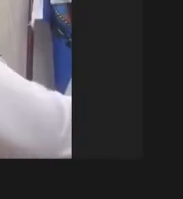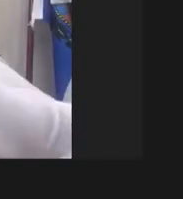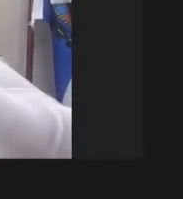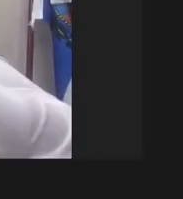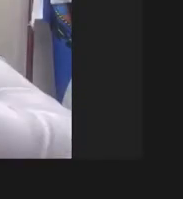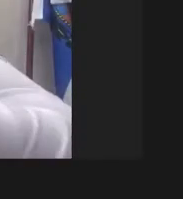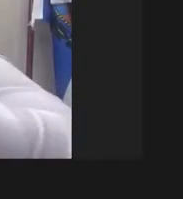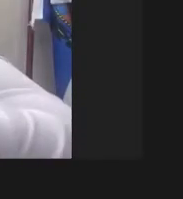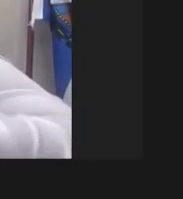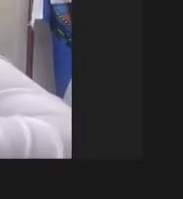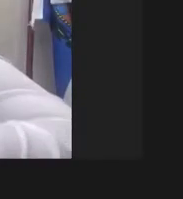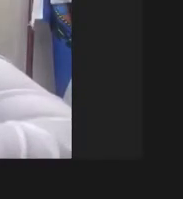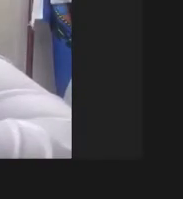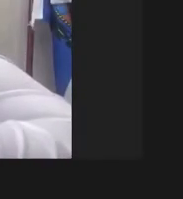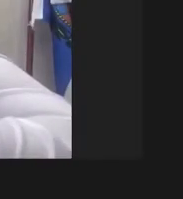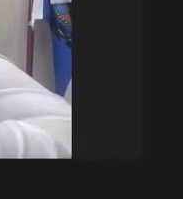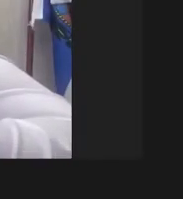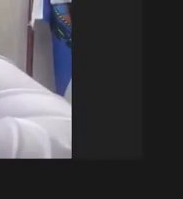Paulo. Então,